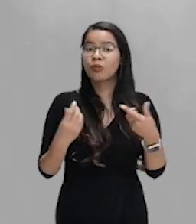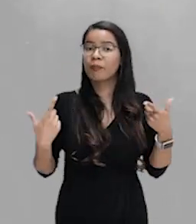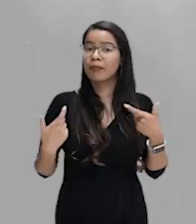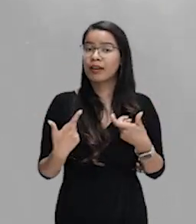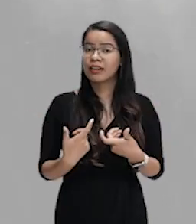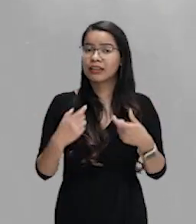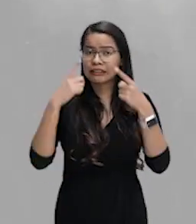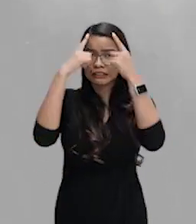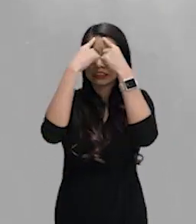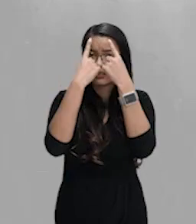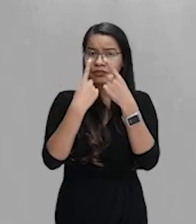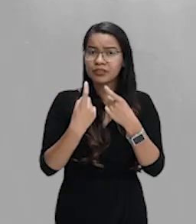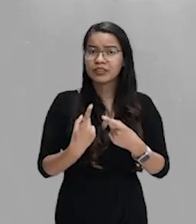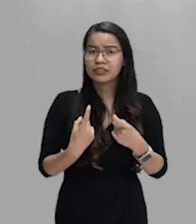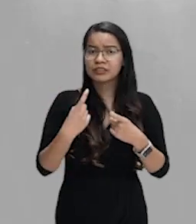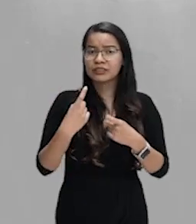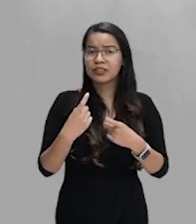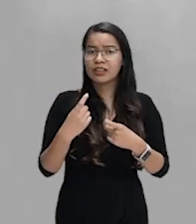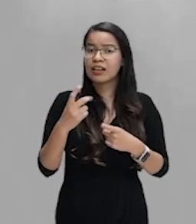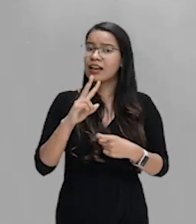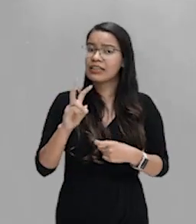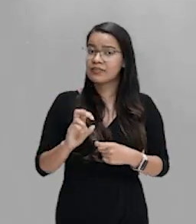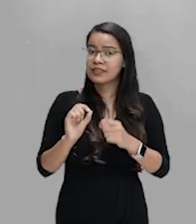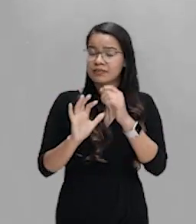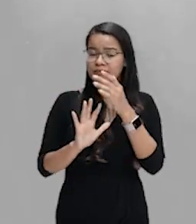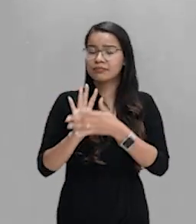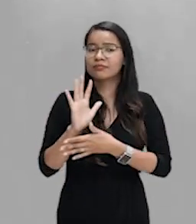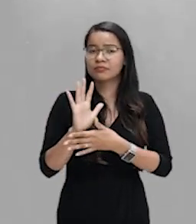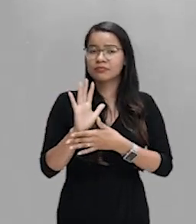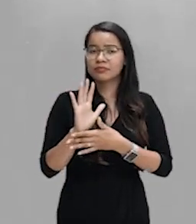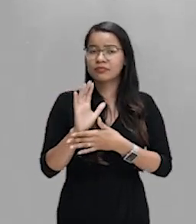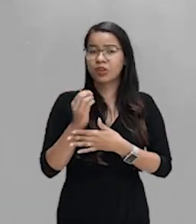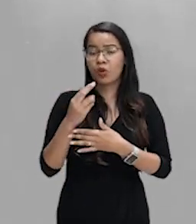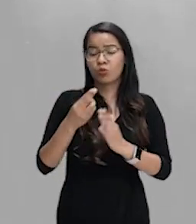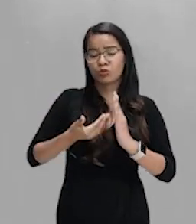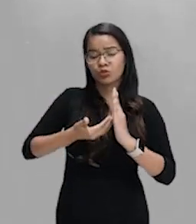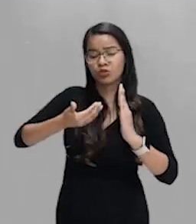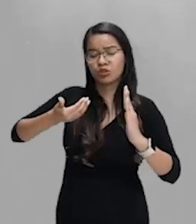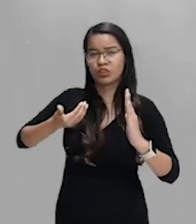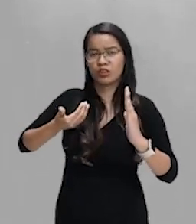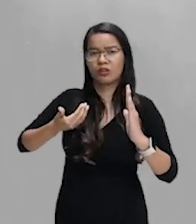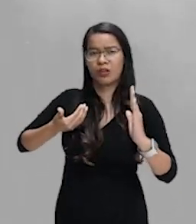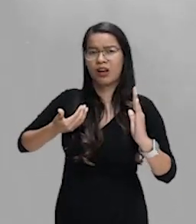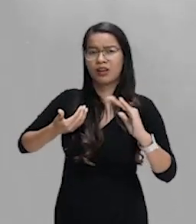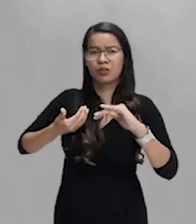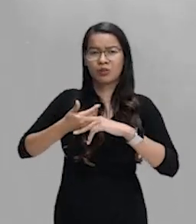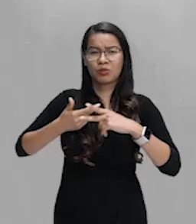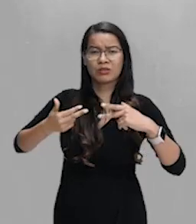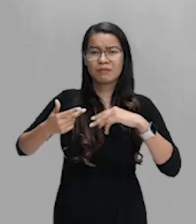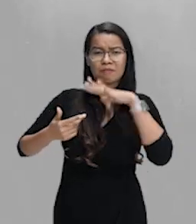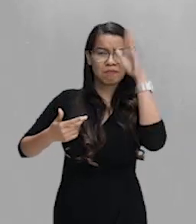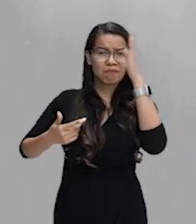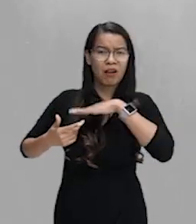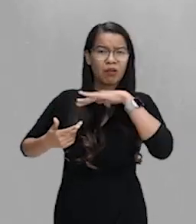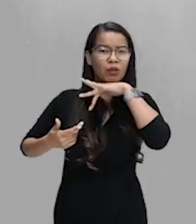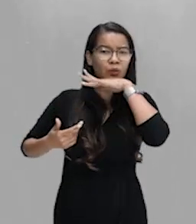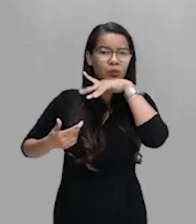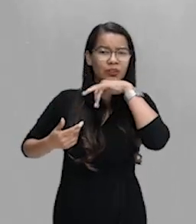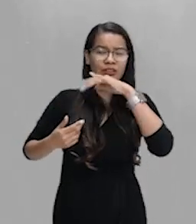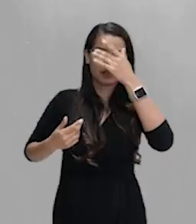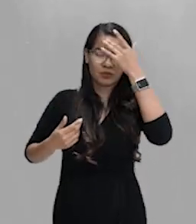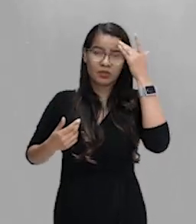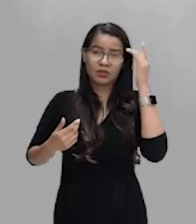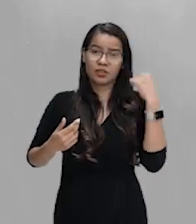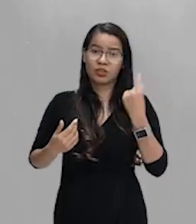a violência, às vezes ela cria, né, ou tira o pior das pessoas. A gente está passando muito por isso. Algumas pessoas que